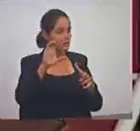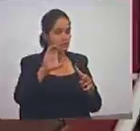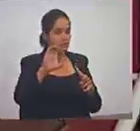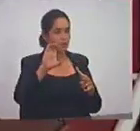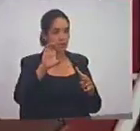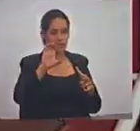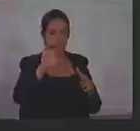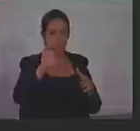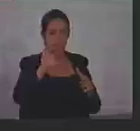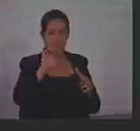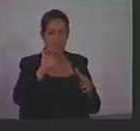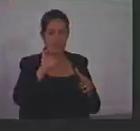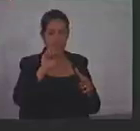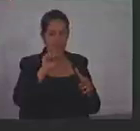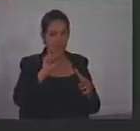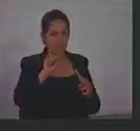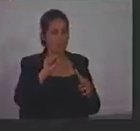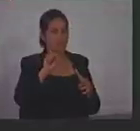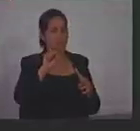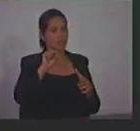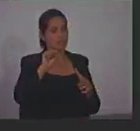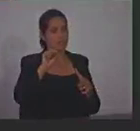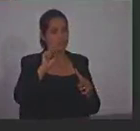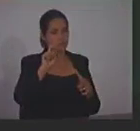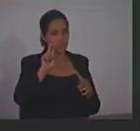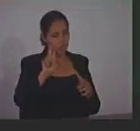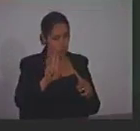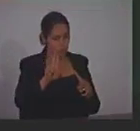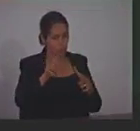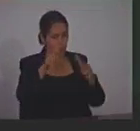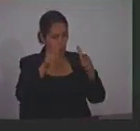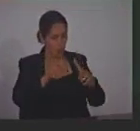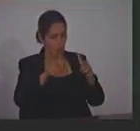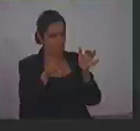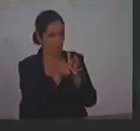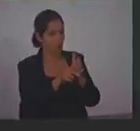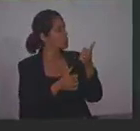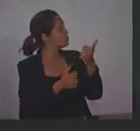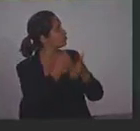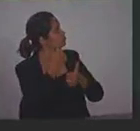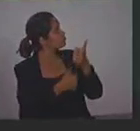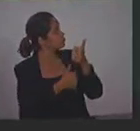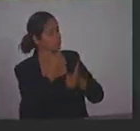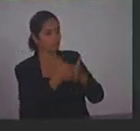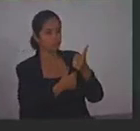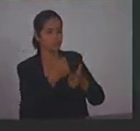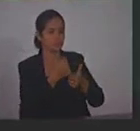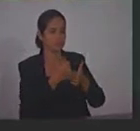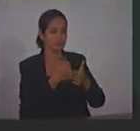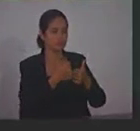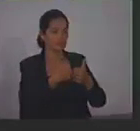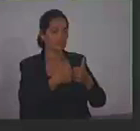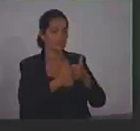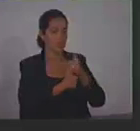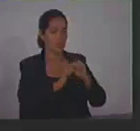Primeiro, eu queria agradecer ao nosso presidente, Meidão, os demais vereadores, pela oportunidade de representar a Câmara nesse